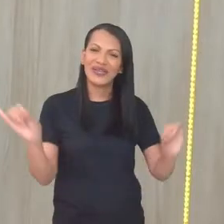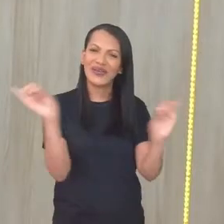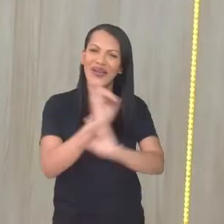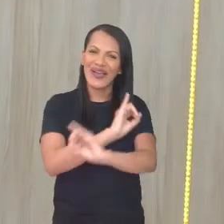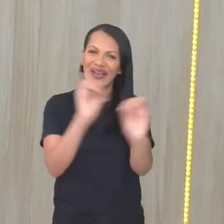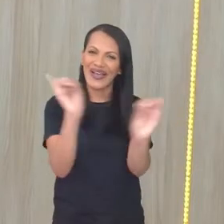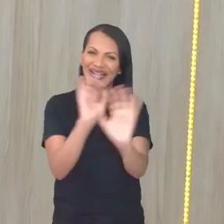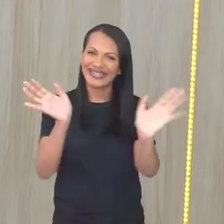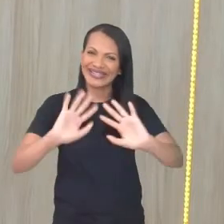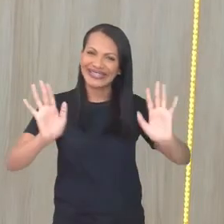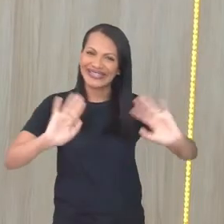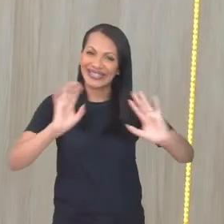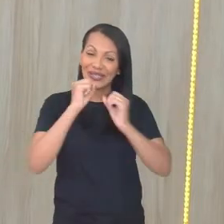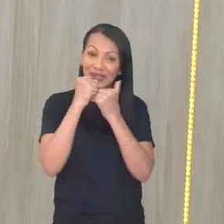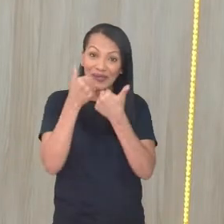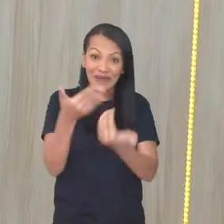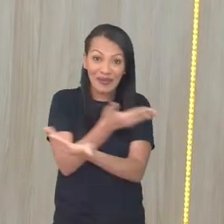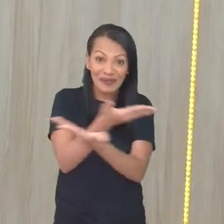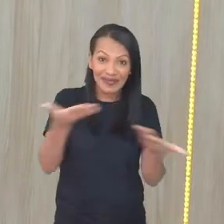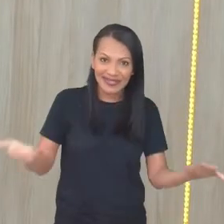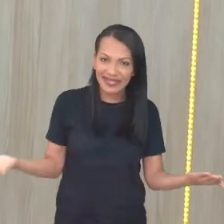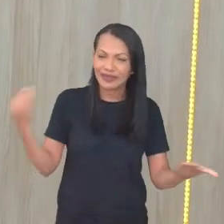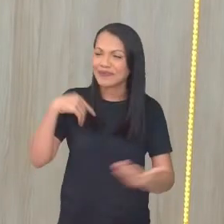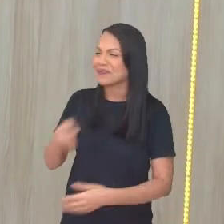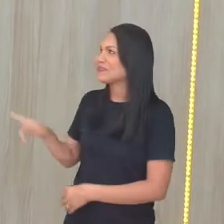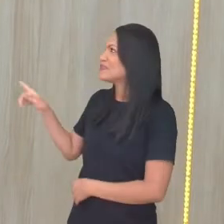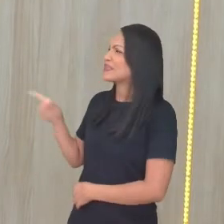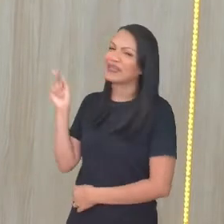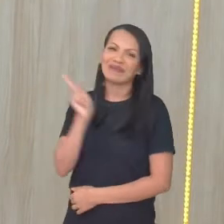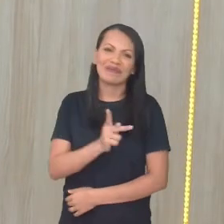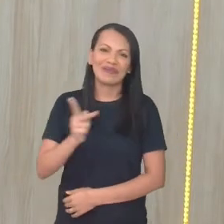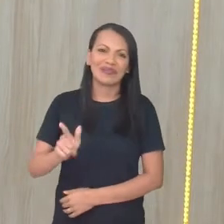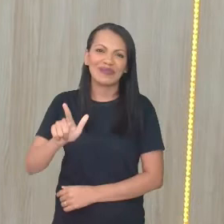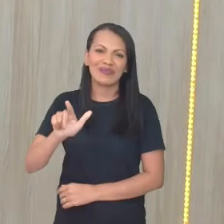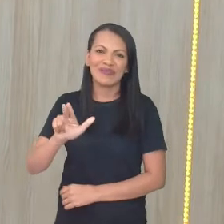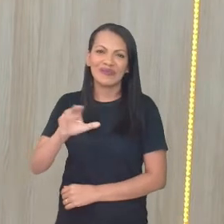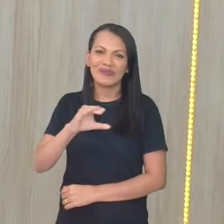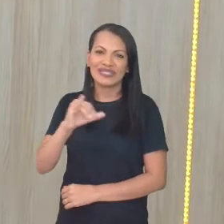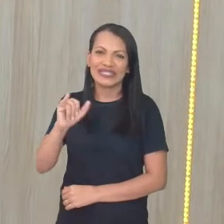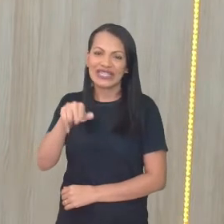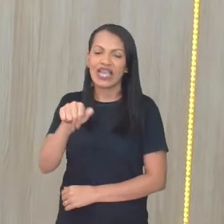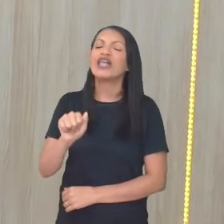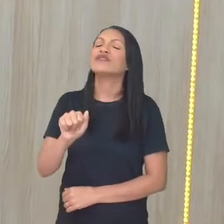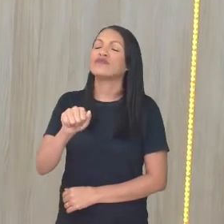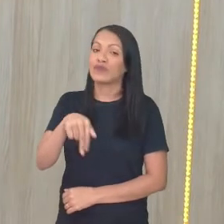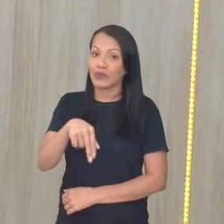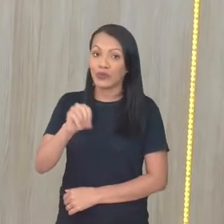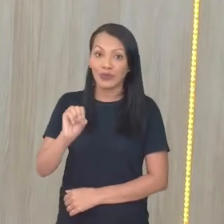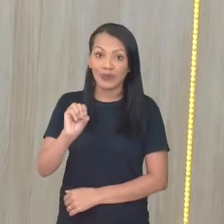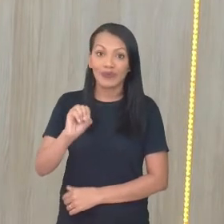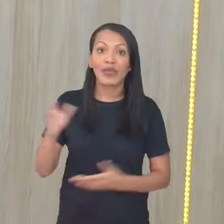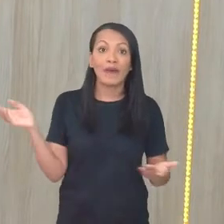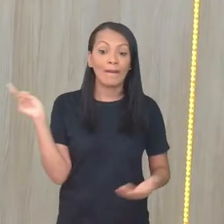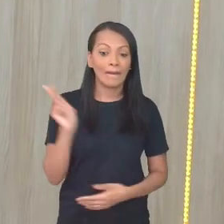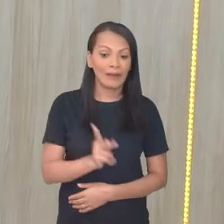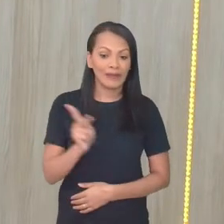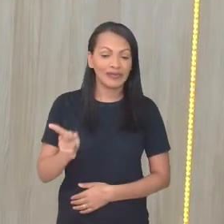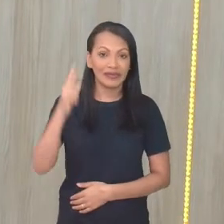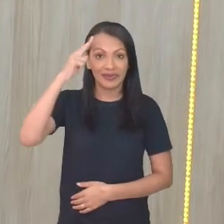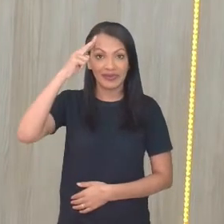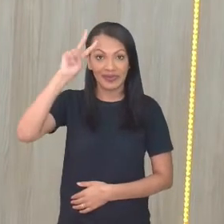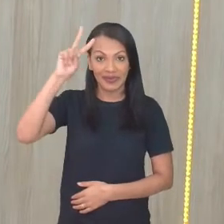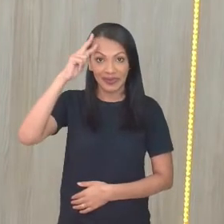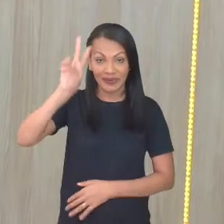Olá pessoal, tudo bom com vocês? Eu sou o professor Luciano Júnior, professor de História. Nós vamos para mais